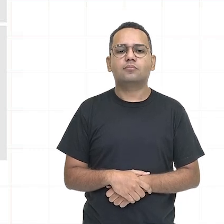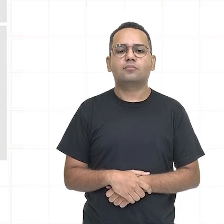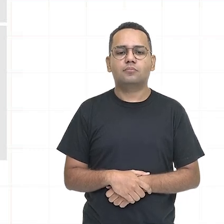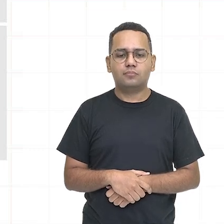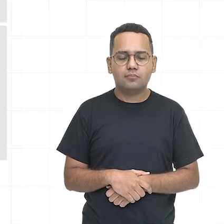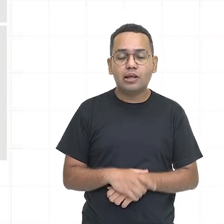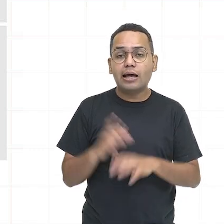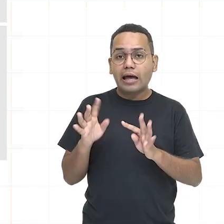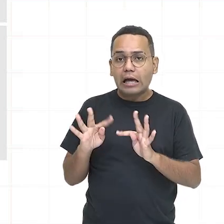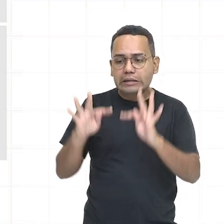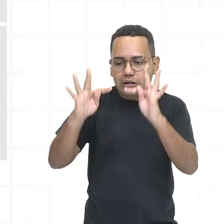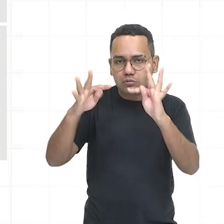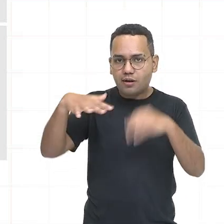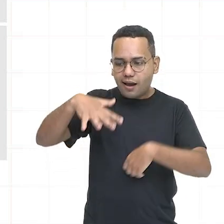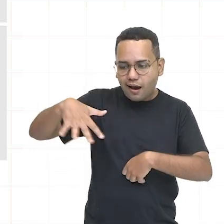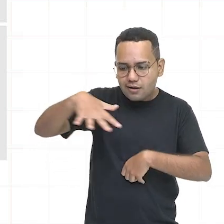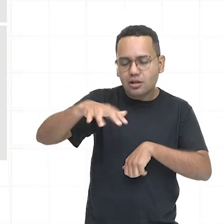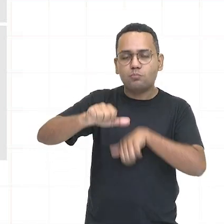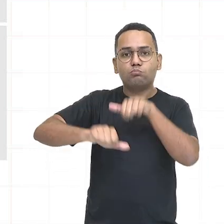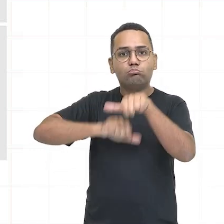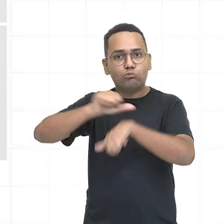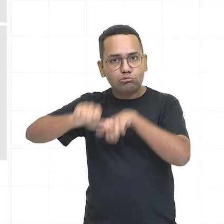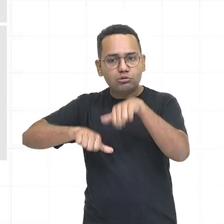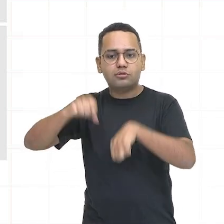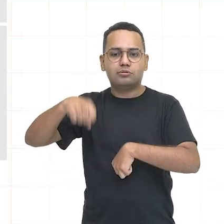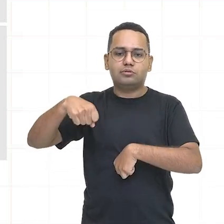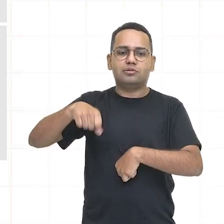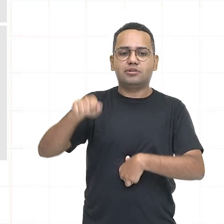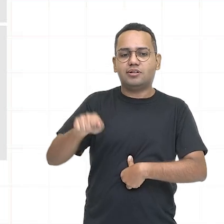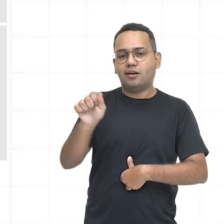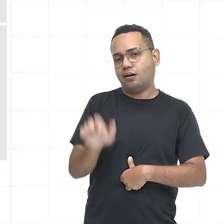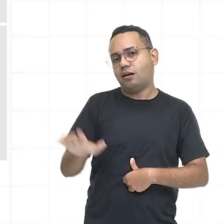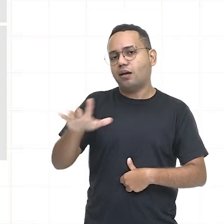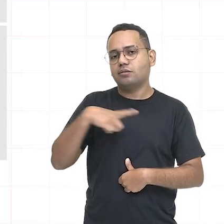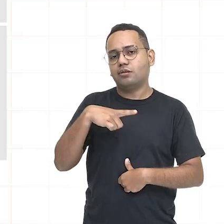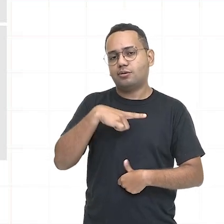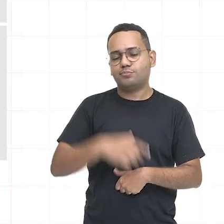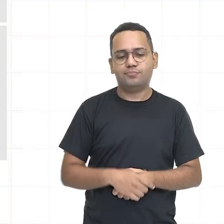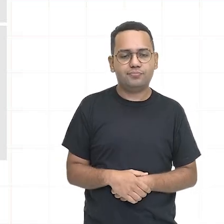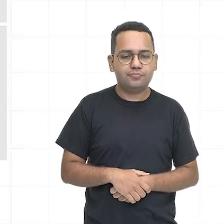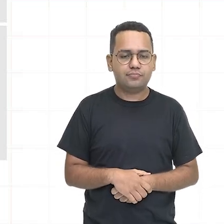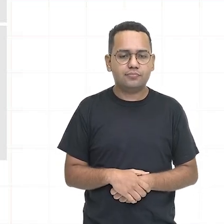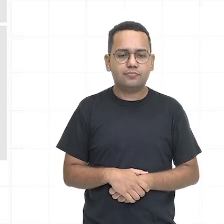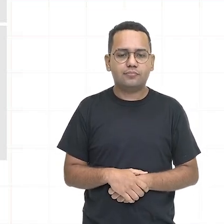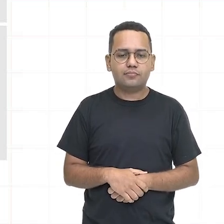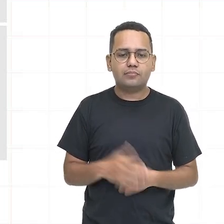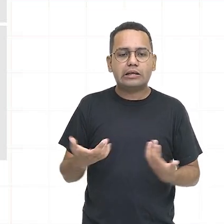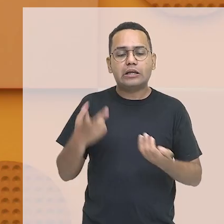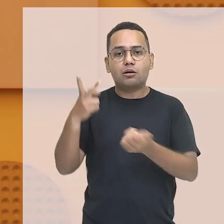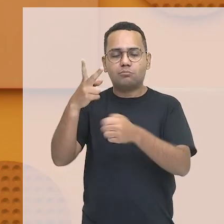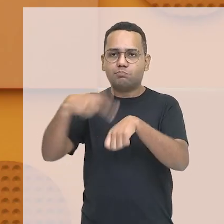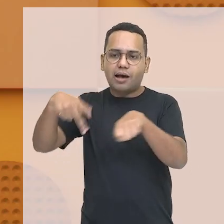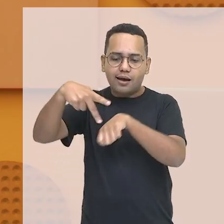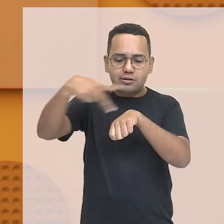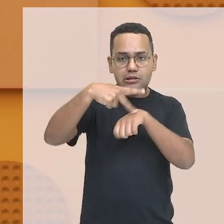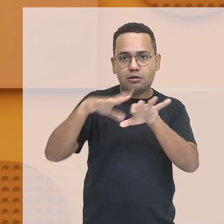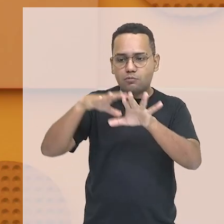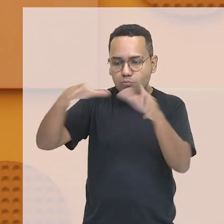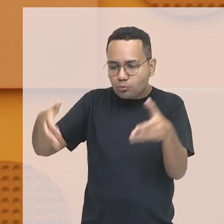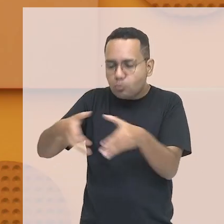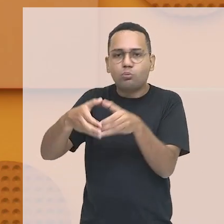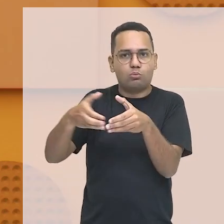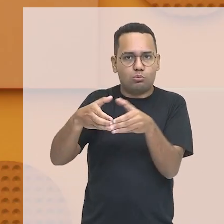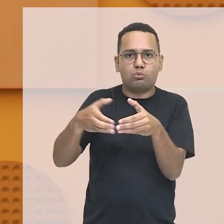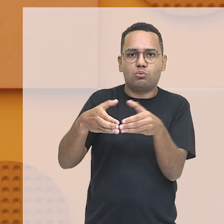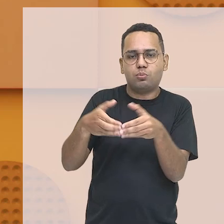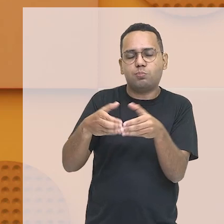setor industrial na Ásia, tá? Principalmente ali países que fazem parte dos tigres asiáticos, dos novos